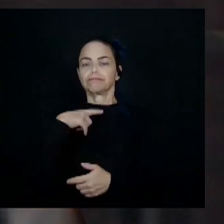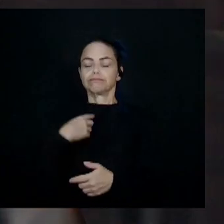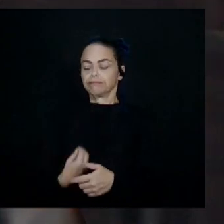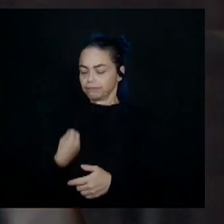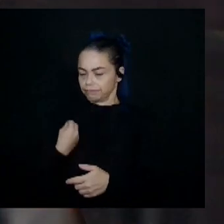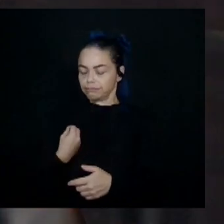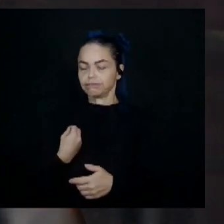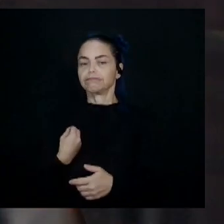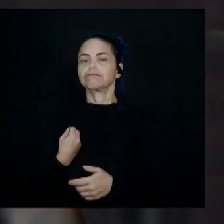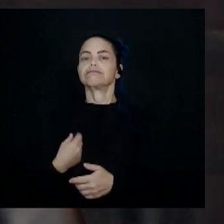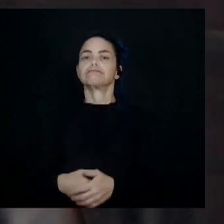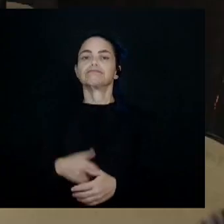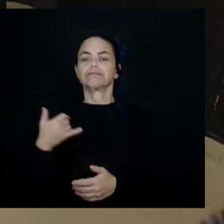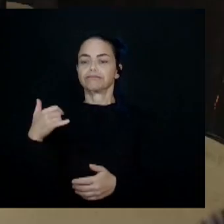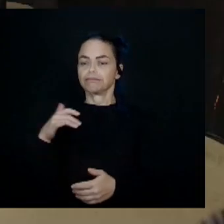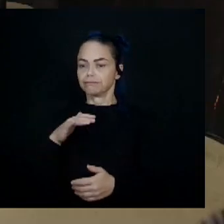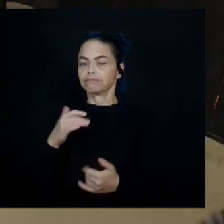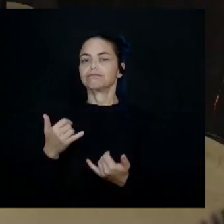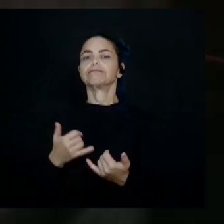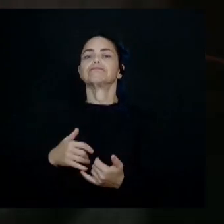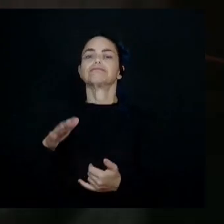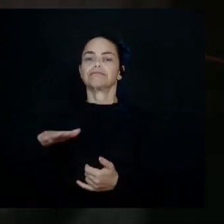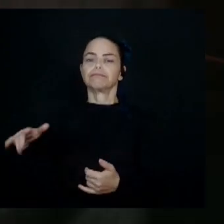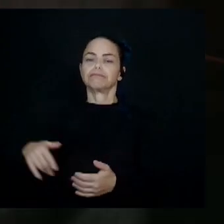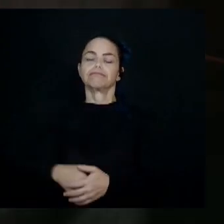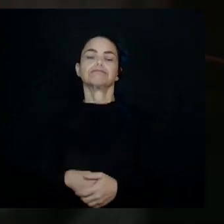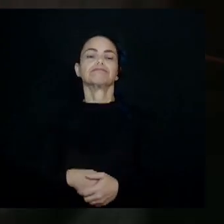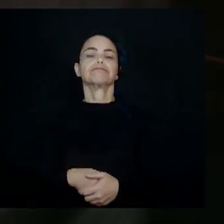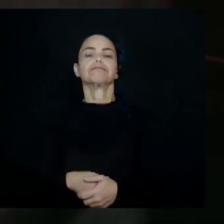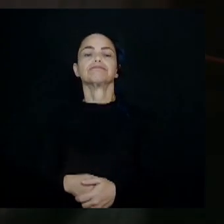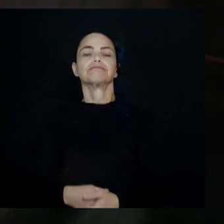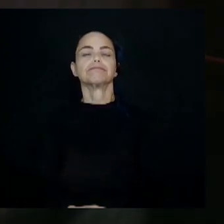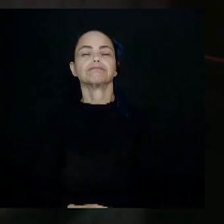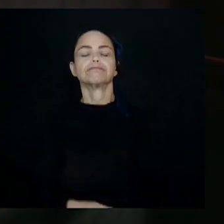de criança. Uau! Gente,